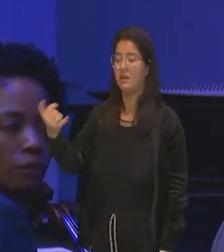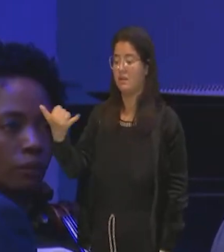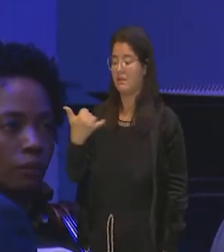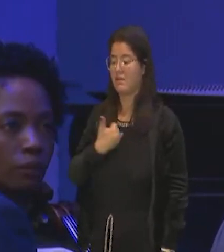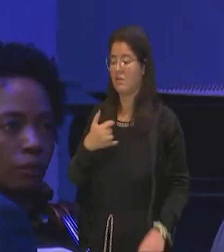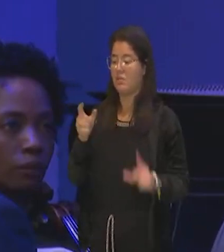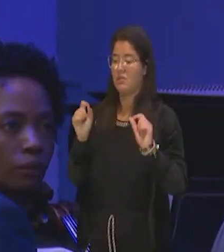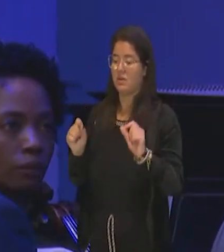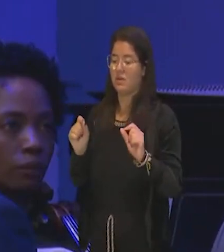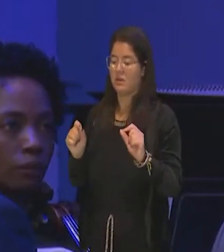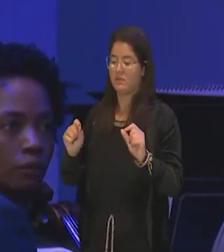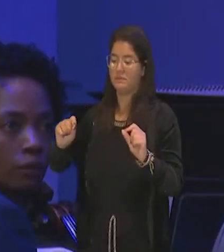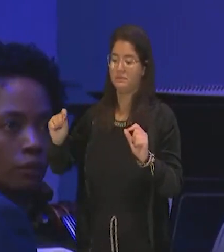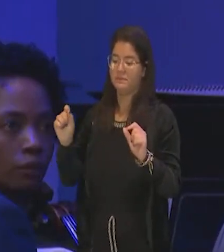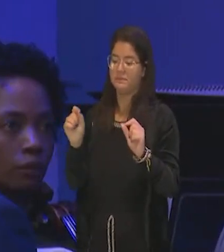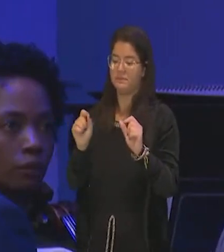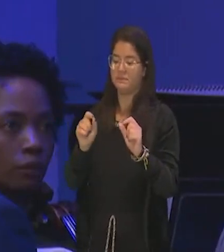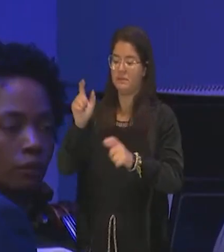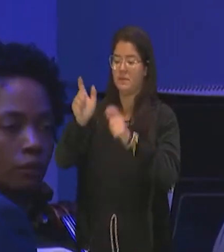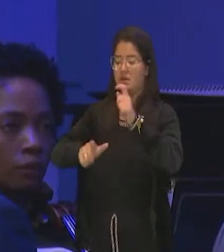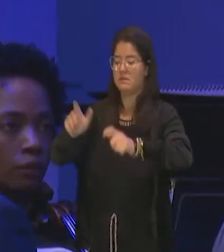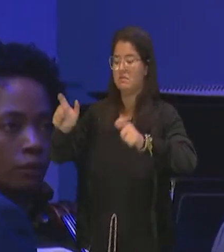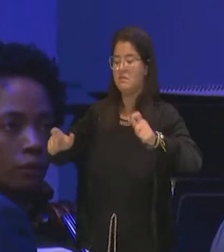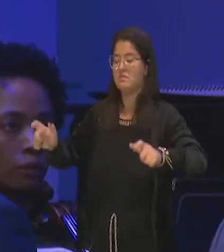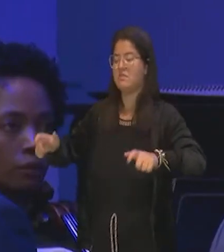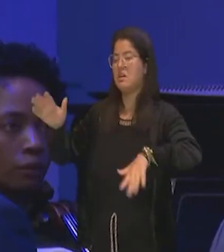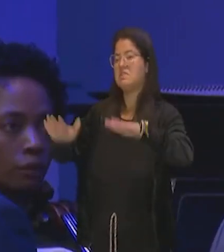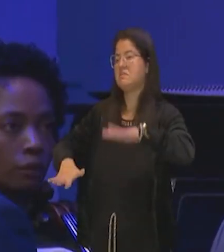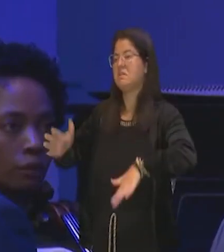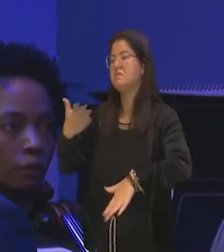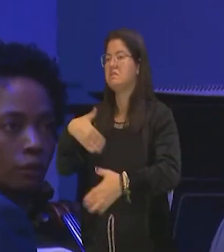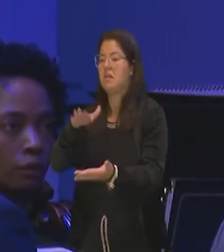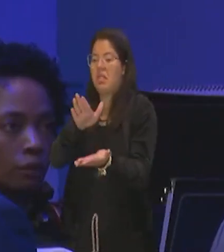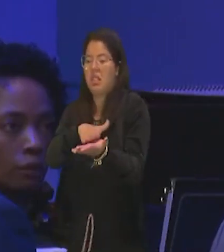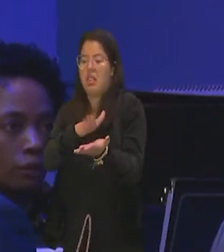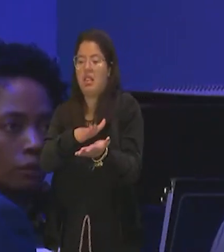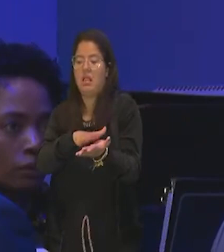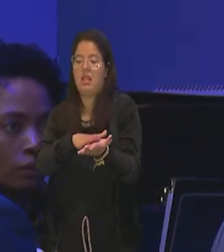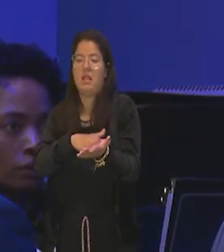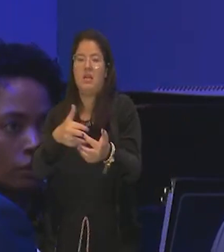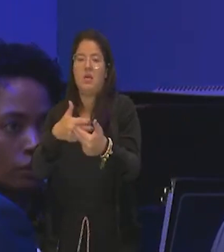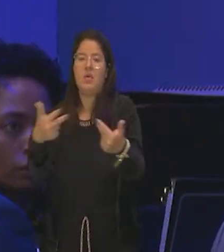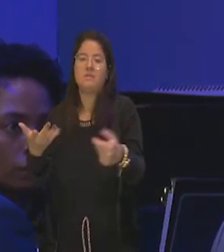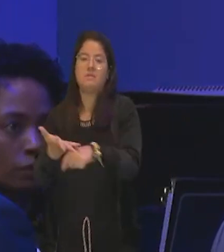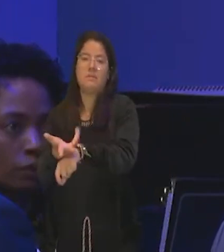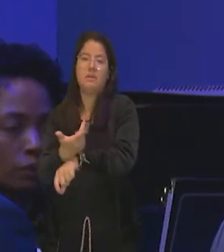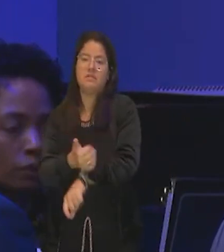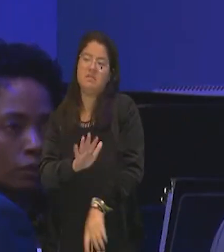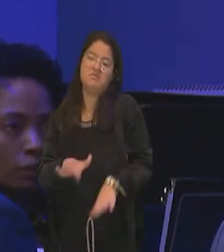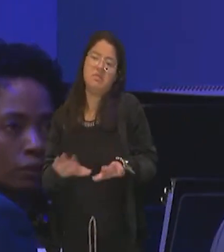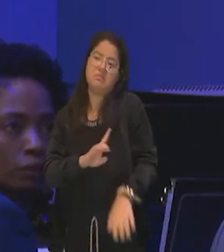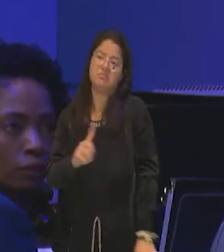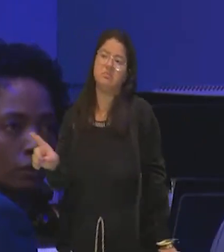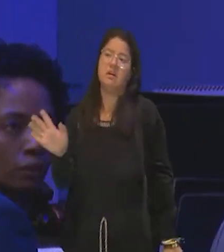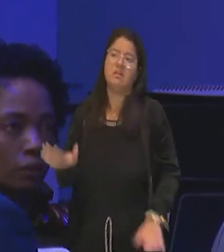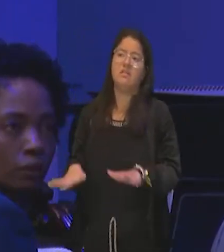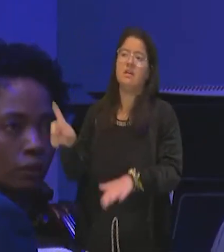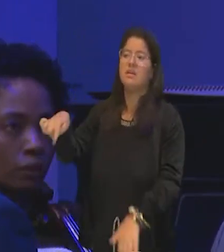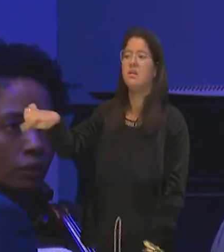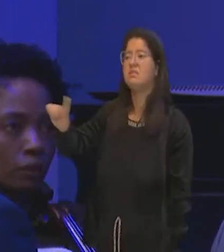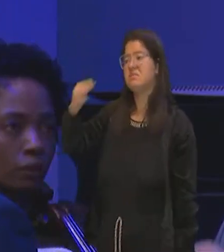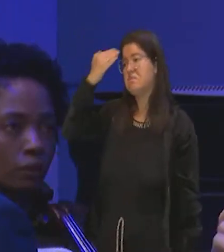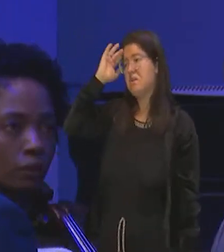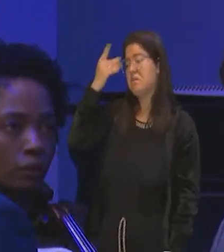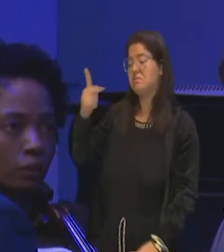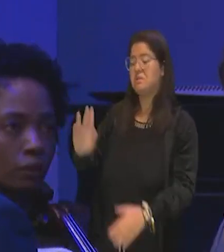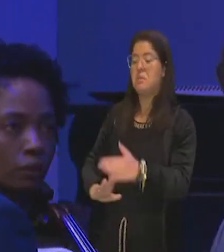seguinte: as pessoas talvez não exijam tanto de você com determinadas habilidades. Talvez elas entendam suas